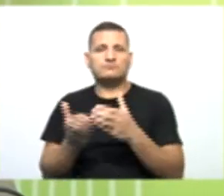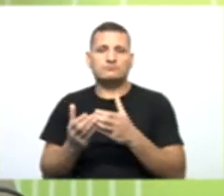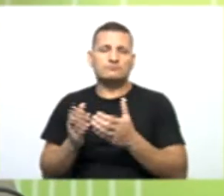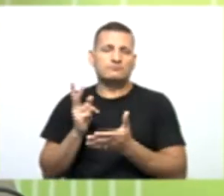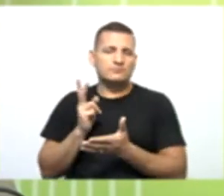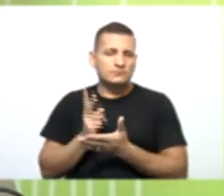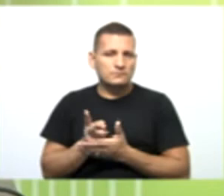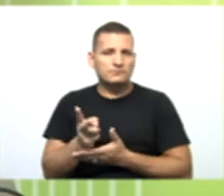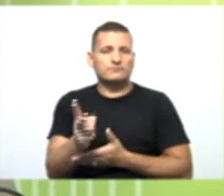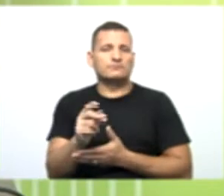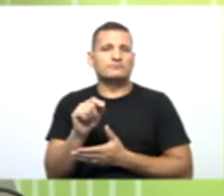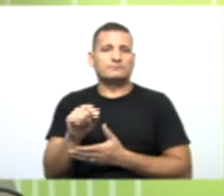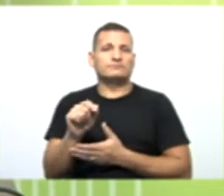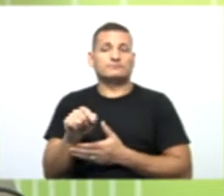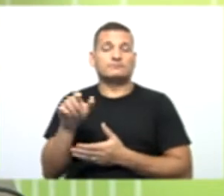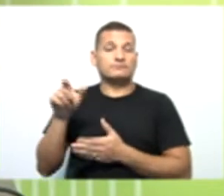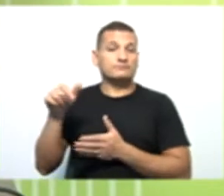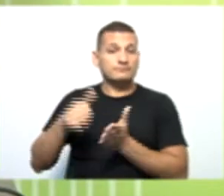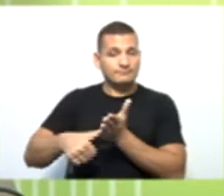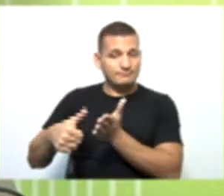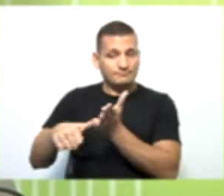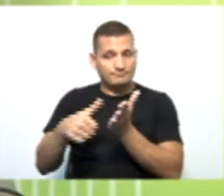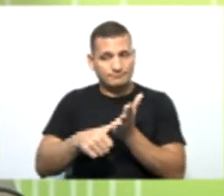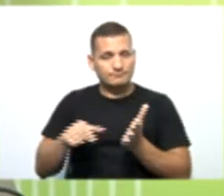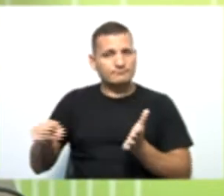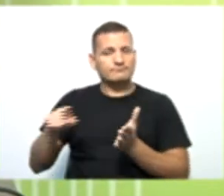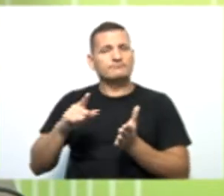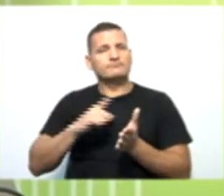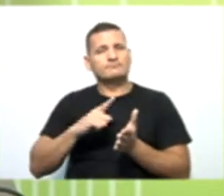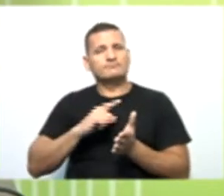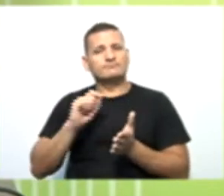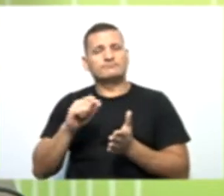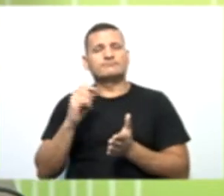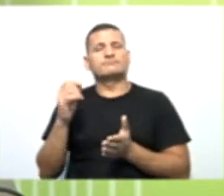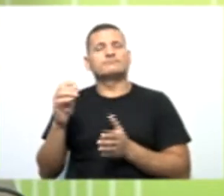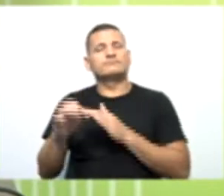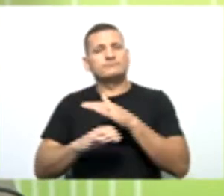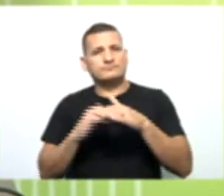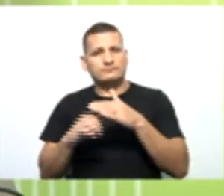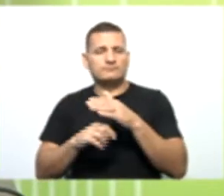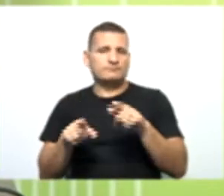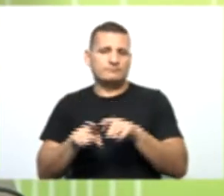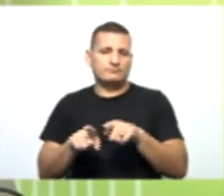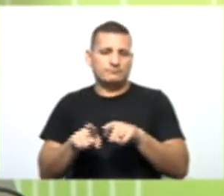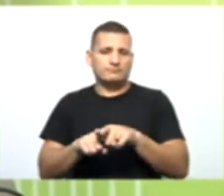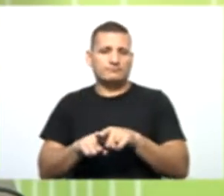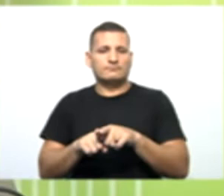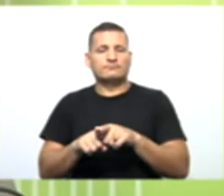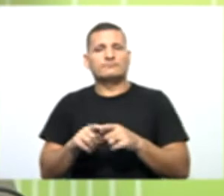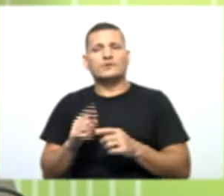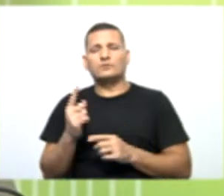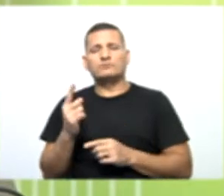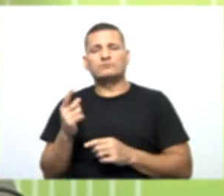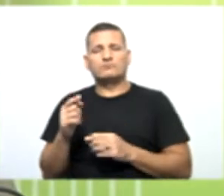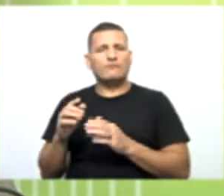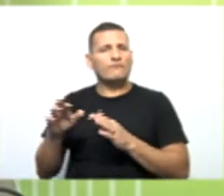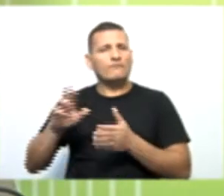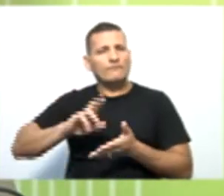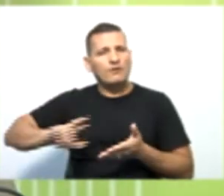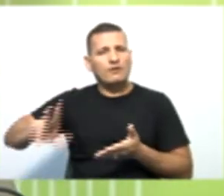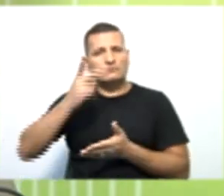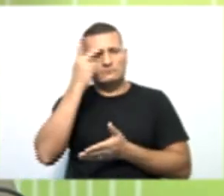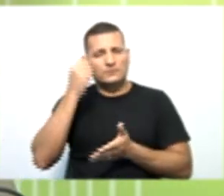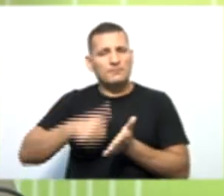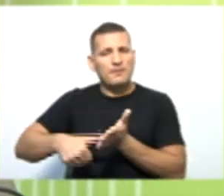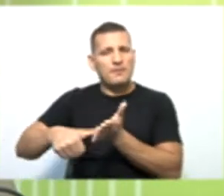que faz com que o meu cooperado ele seja um elemento empreendedor, juntando mais um, vários cooperados